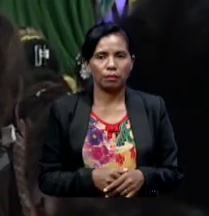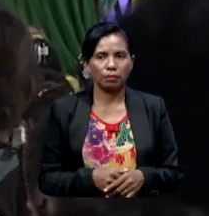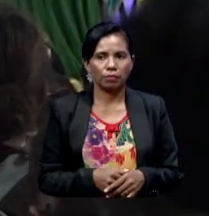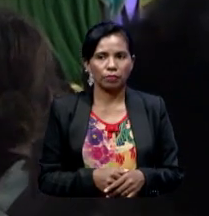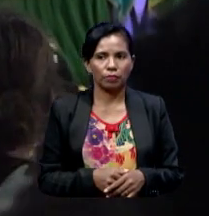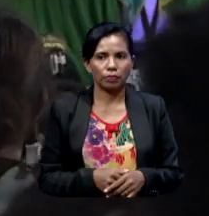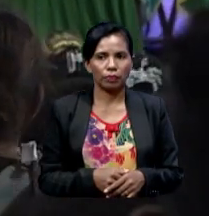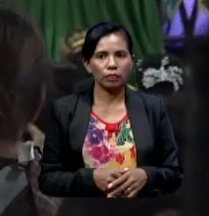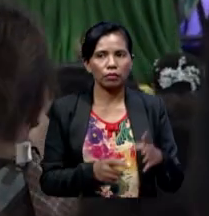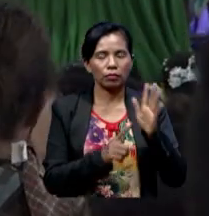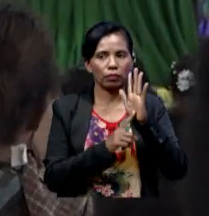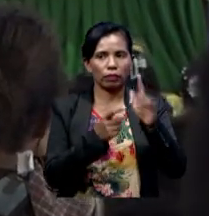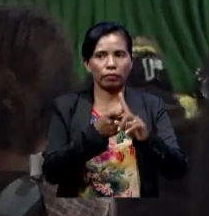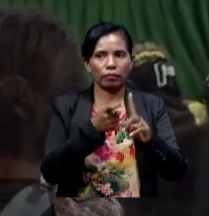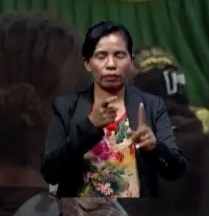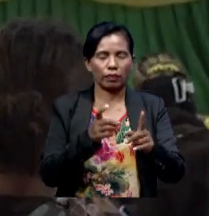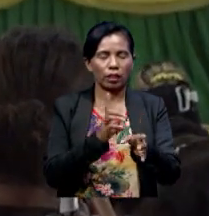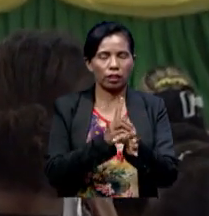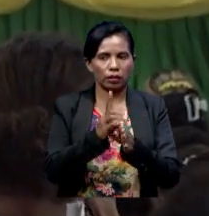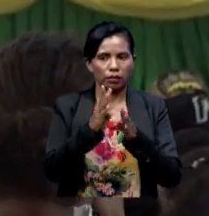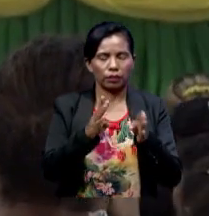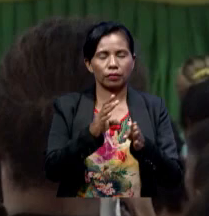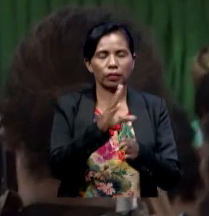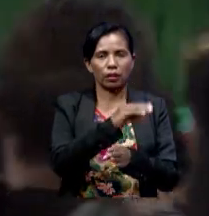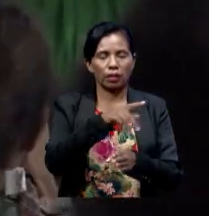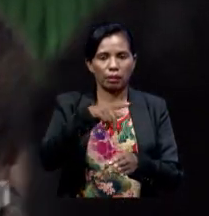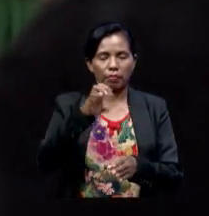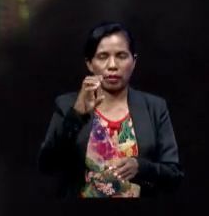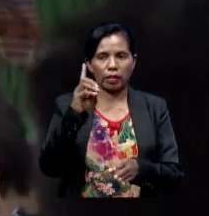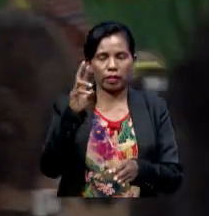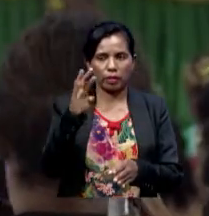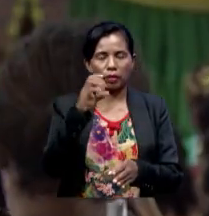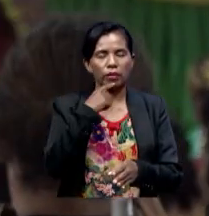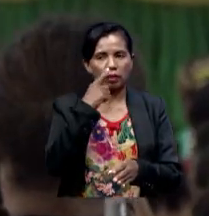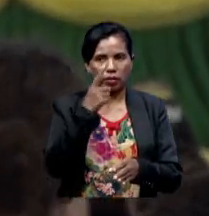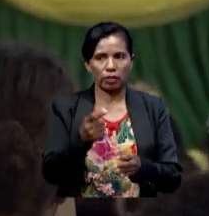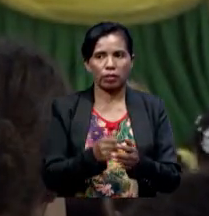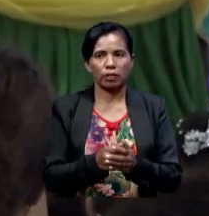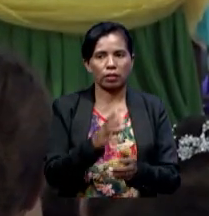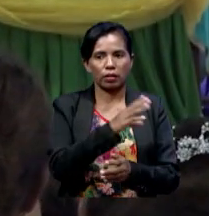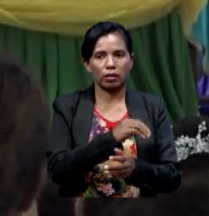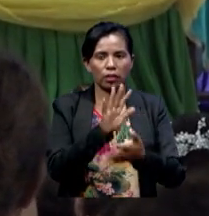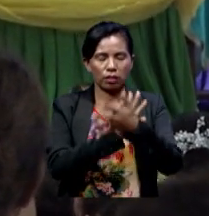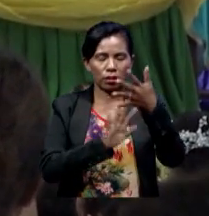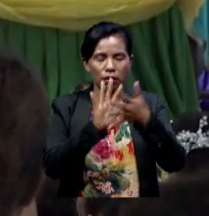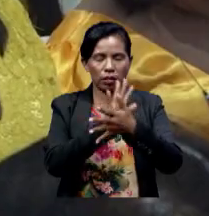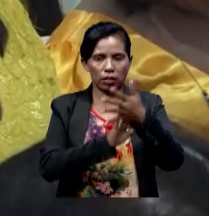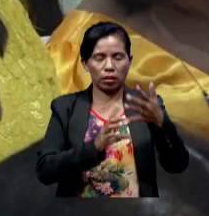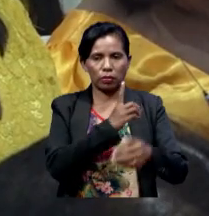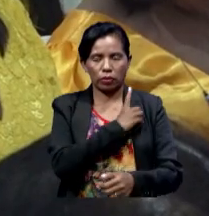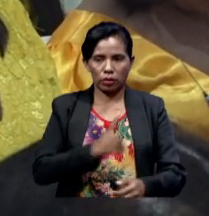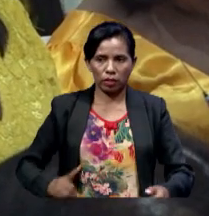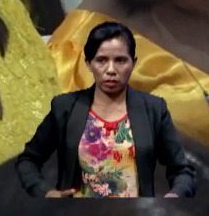Lia hirak ne hato husi Rektor Institute of Business Pedro Miguel Barreto Ximenes iha ambitu seremonia judisium